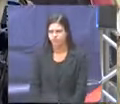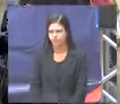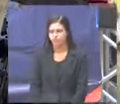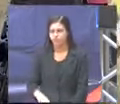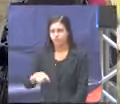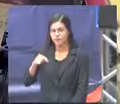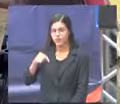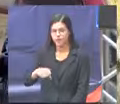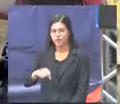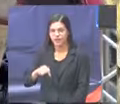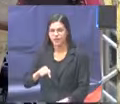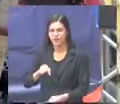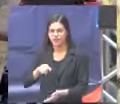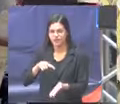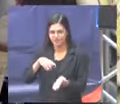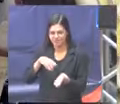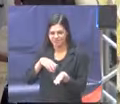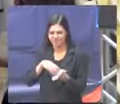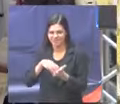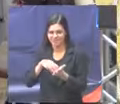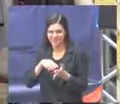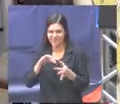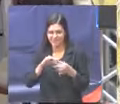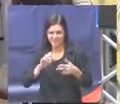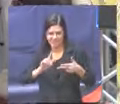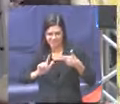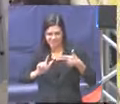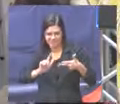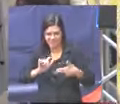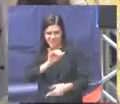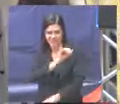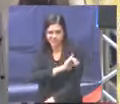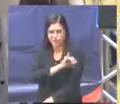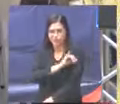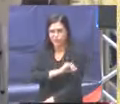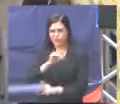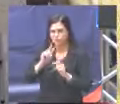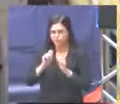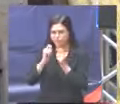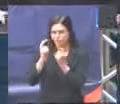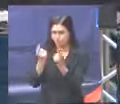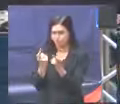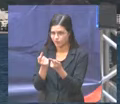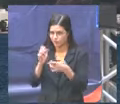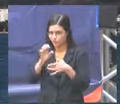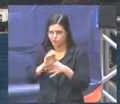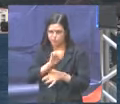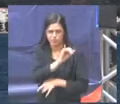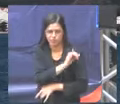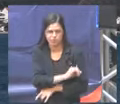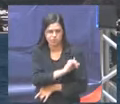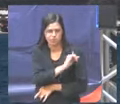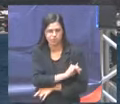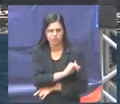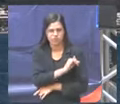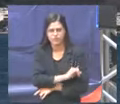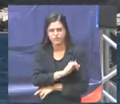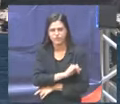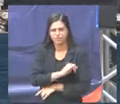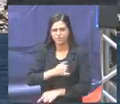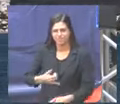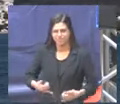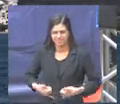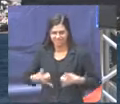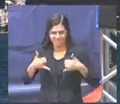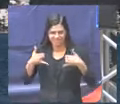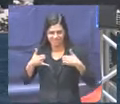Aqui, no coração da Casa do Legislativo Fluminense, a Assembleia Legislativa do Estado do Rio de Janeiro se orgulha em